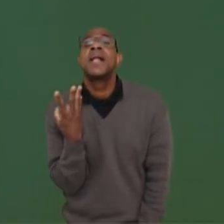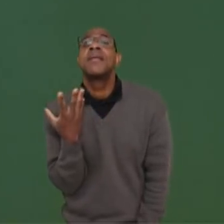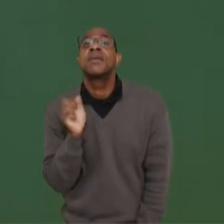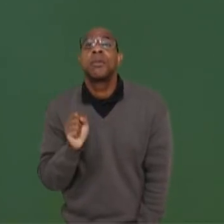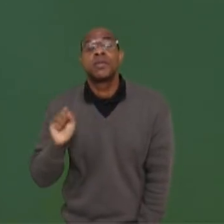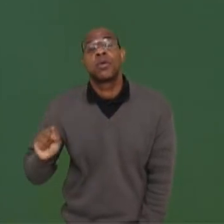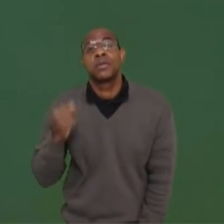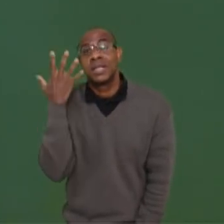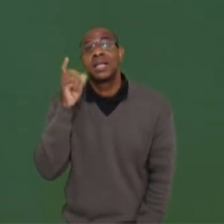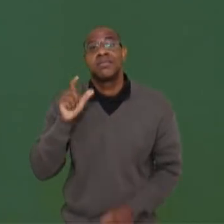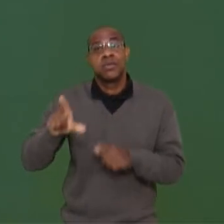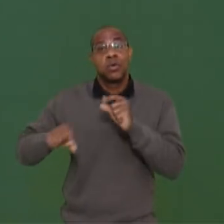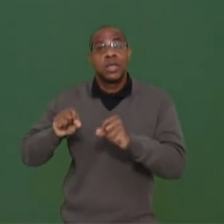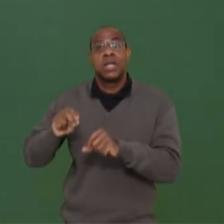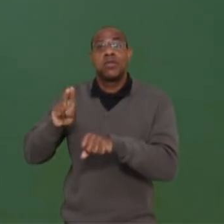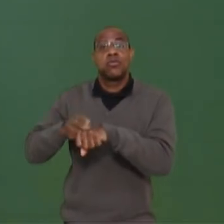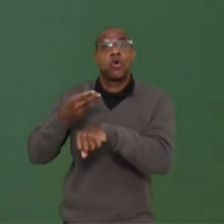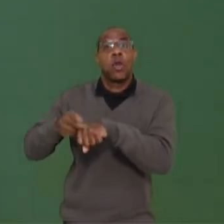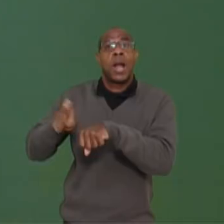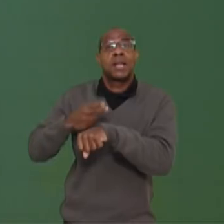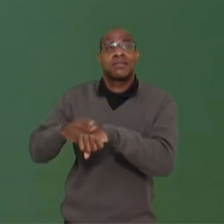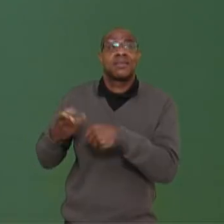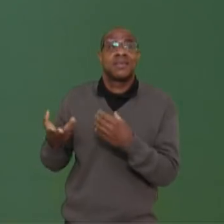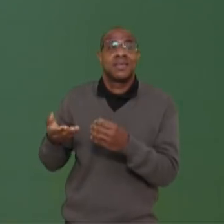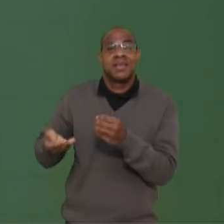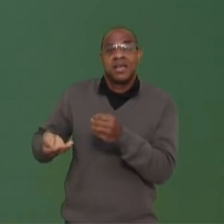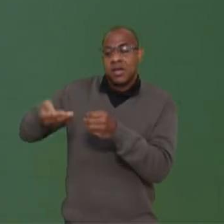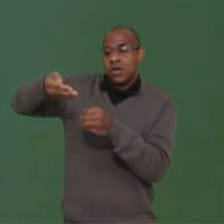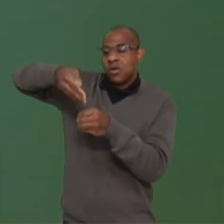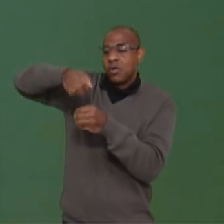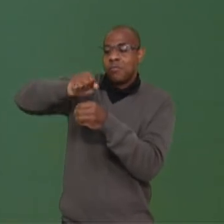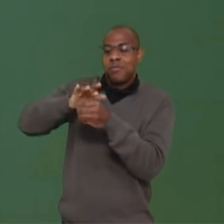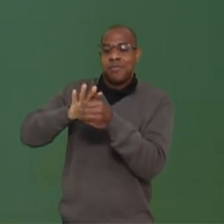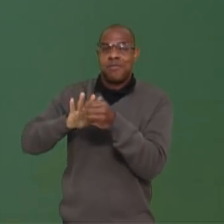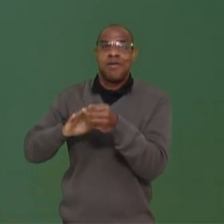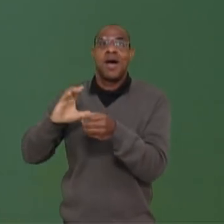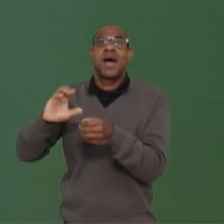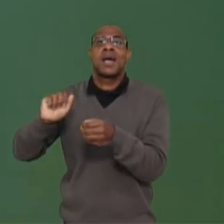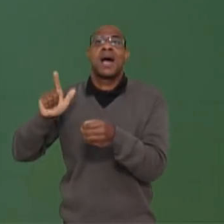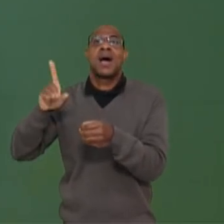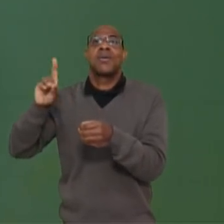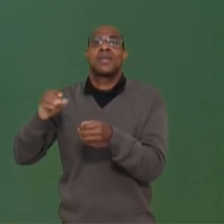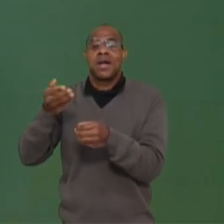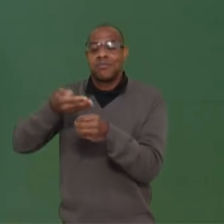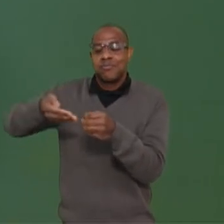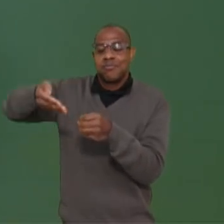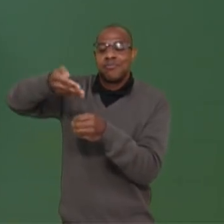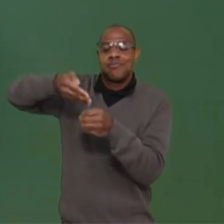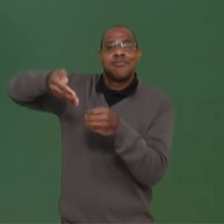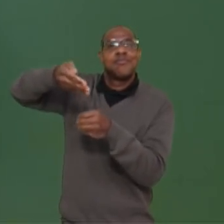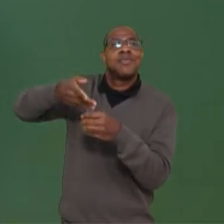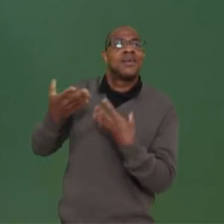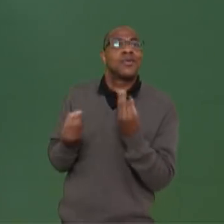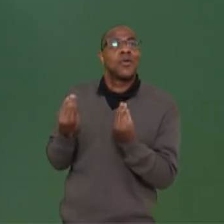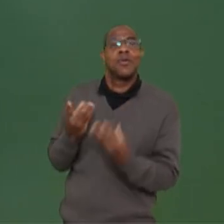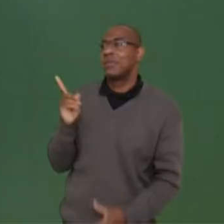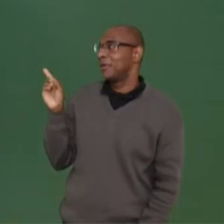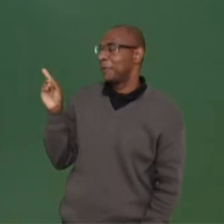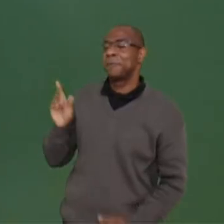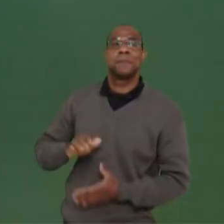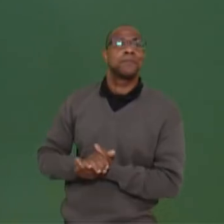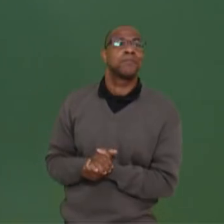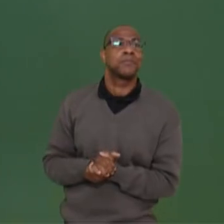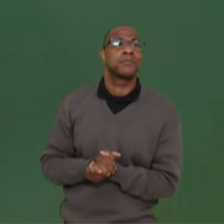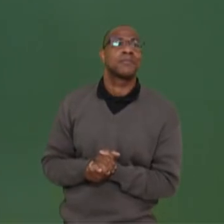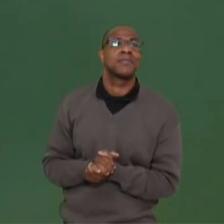de chocolate? Tá? Então, aliás, sorvete de chocolate não. Sorvete